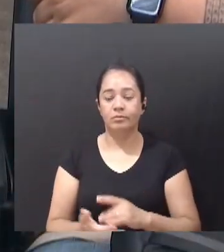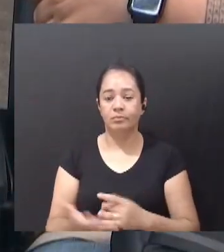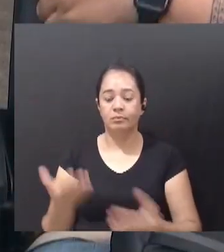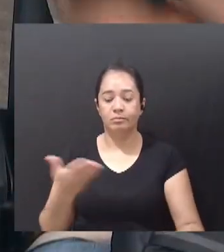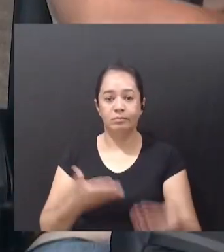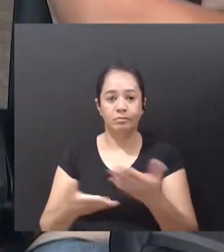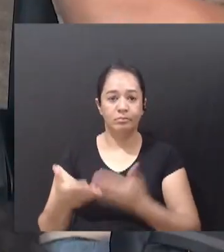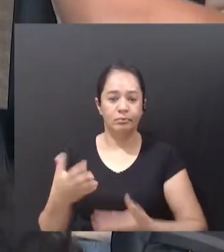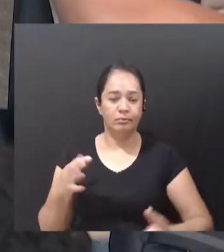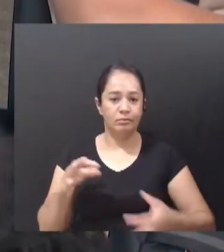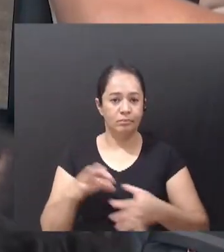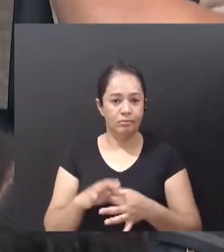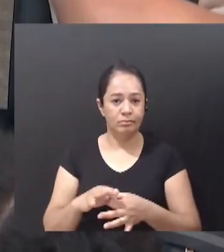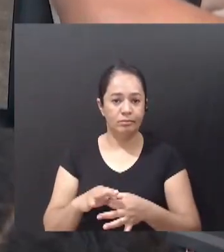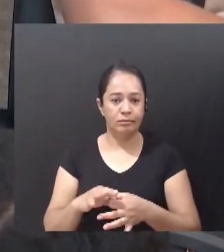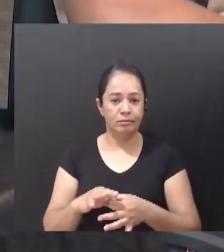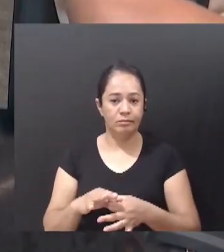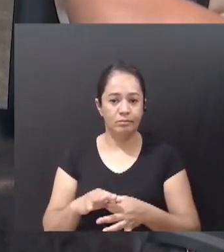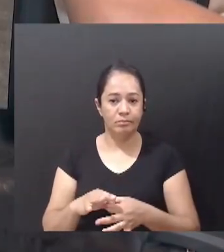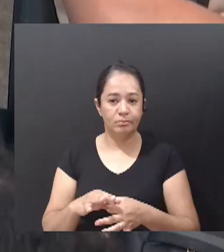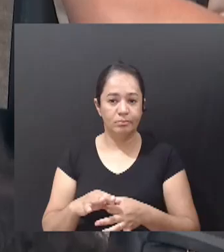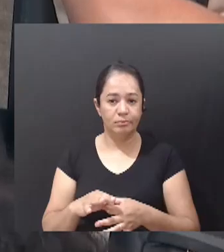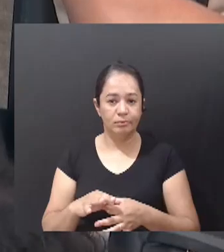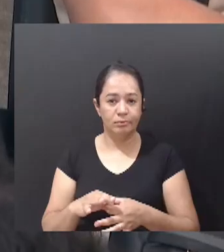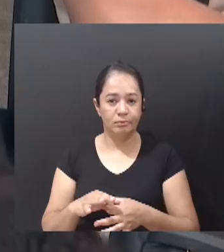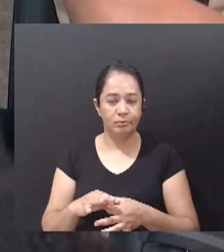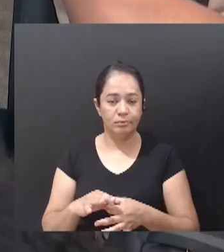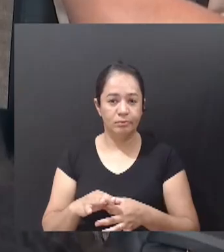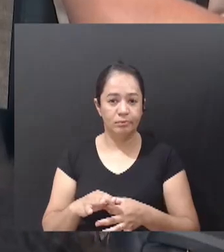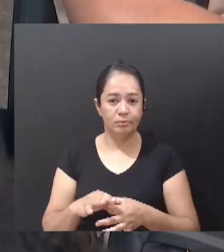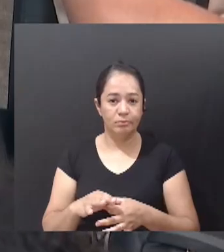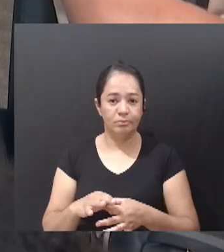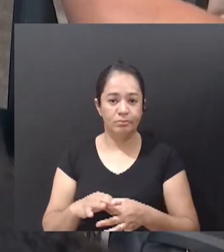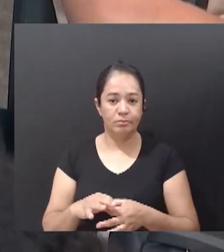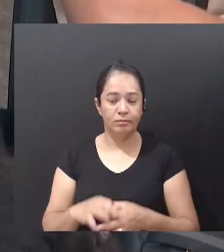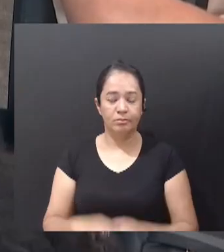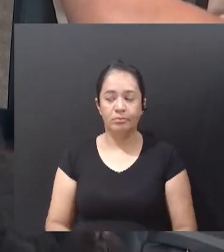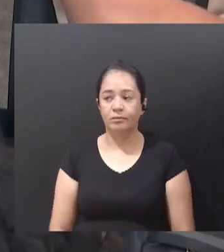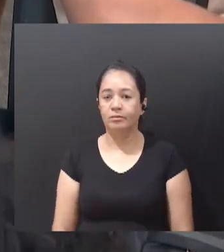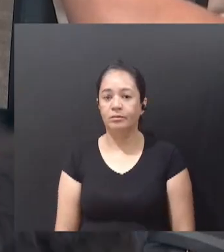né? Então, acho